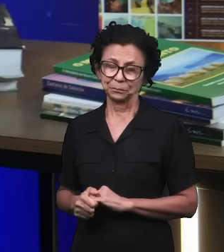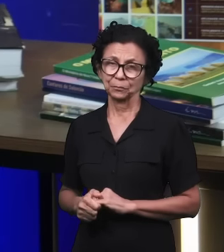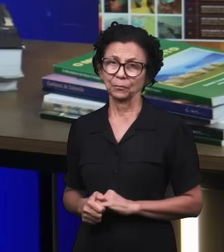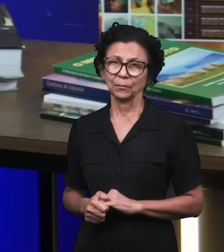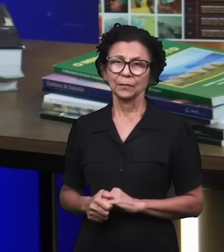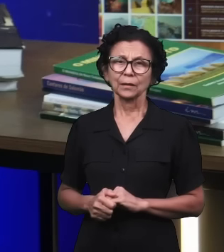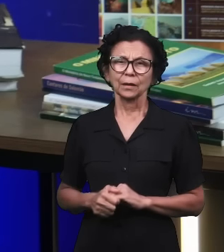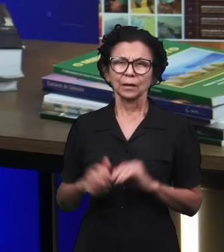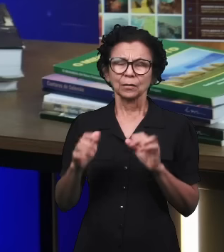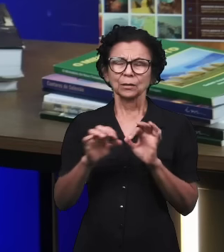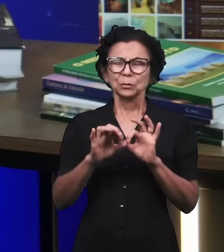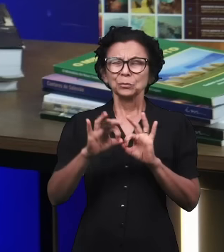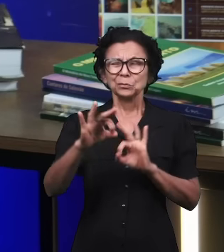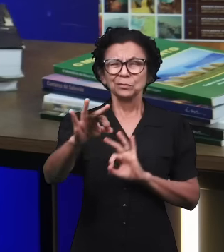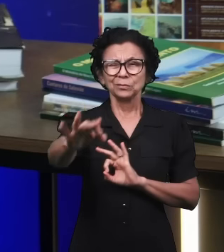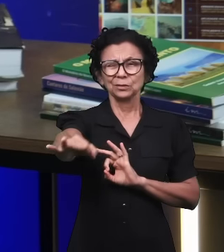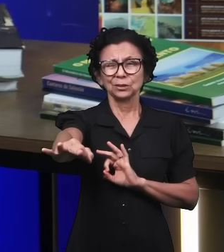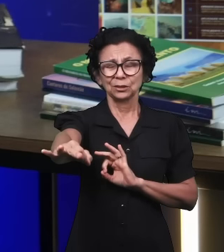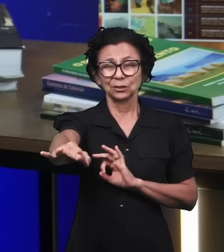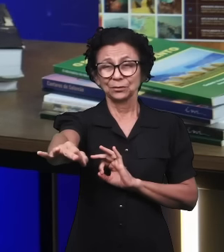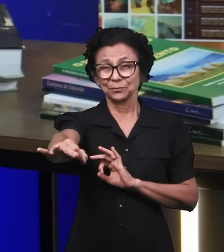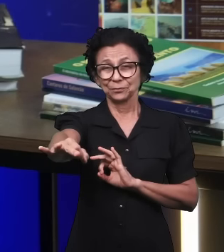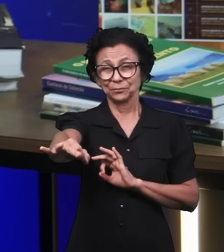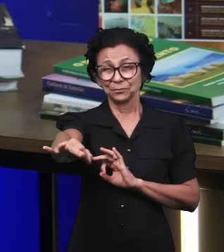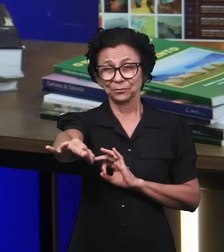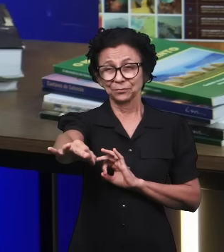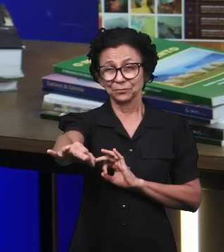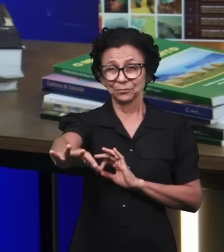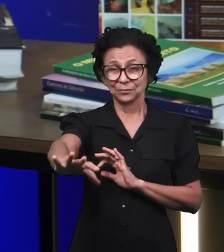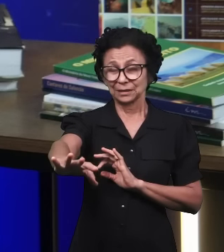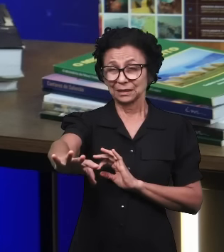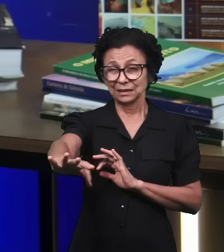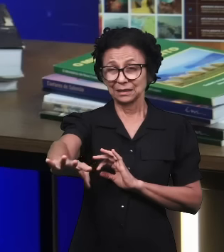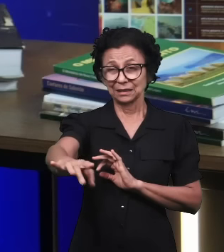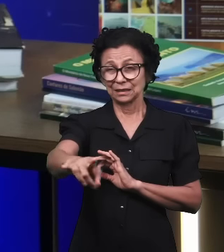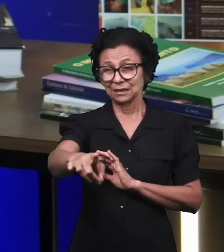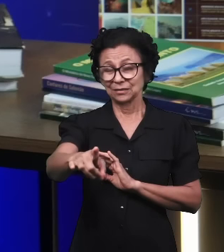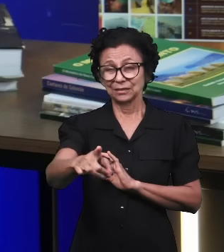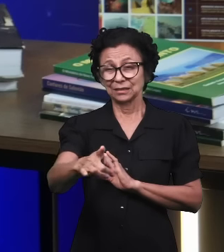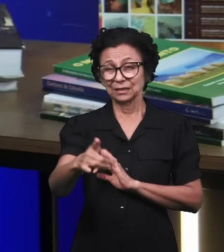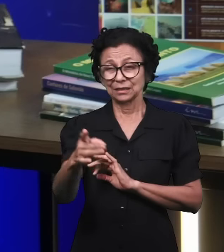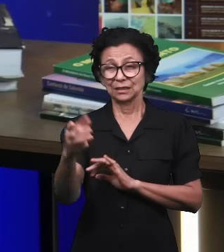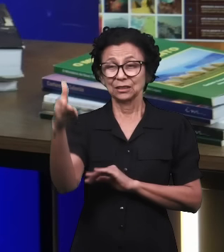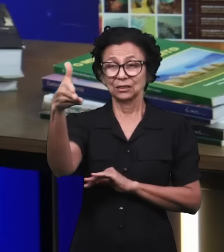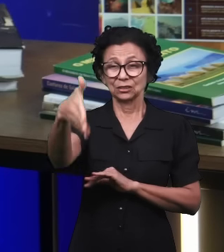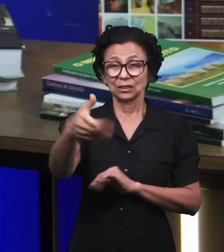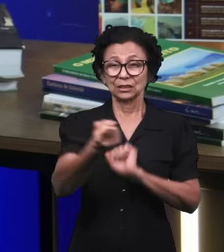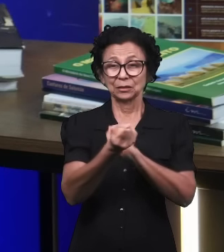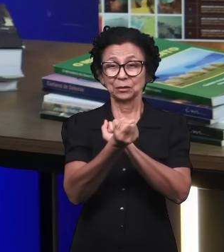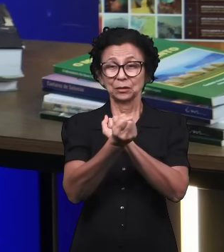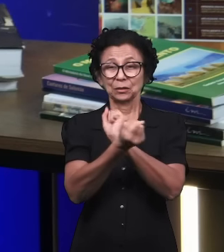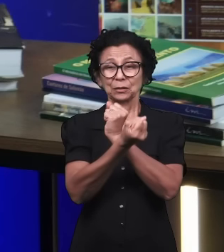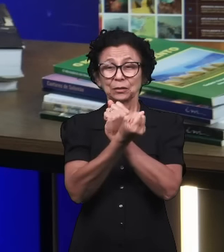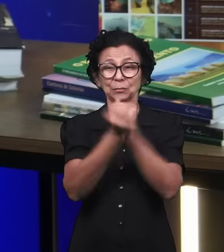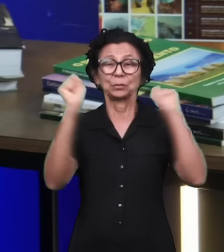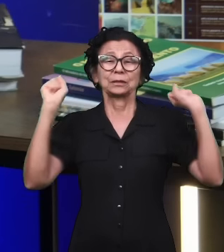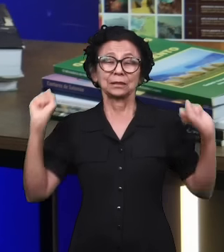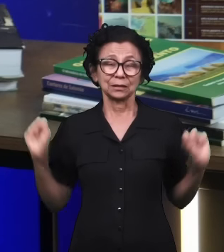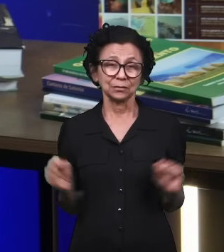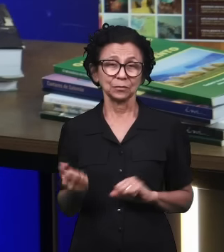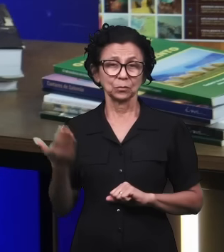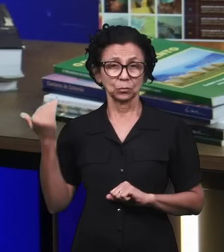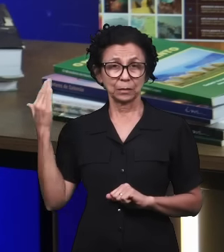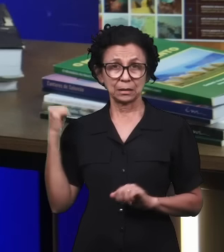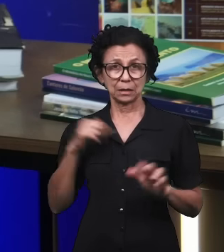distante, naquele lugar às vezes impossível de se chegar, porque quando nós falamos aqui, as caminhadas ali, 30 quilômetros,